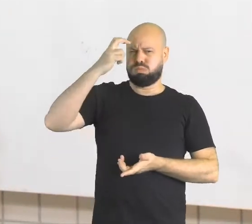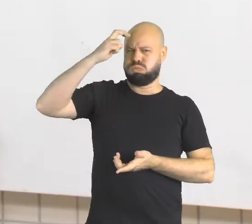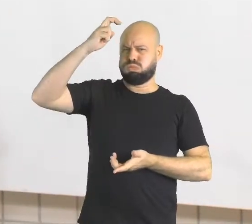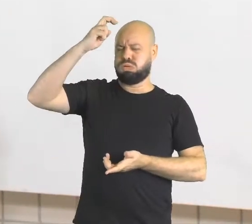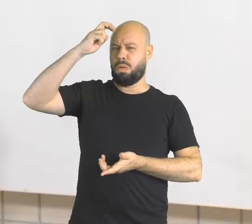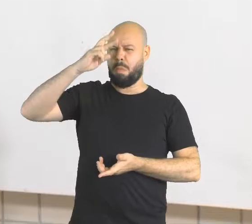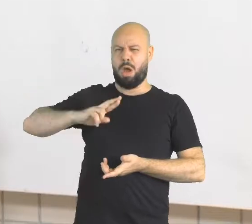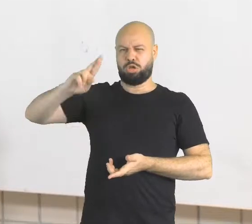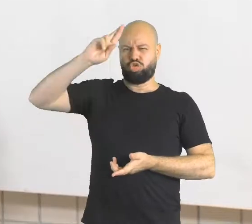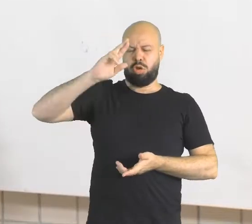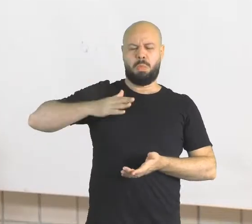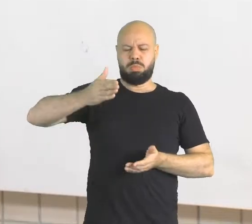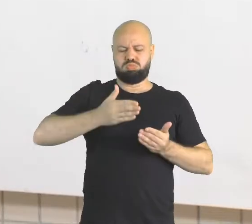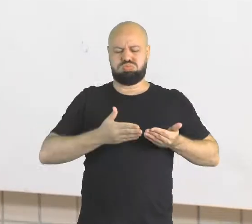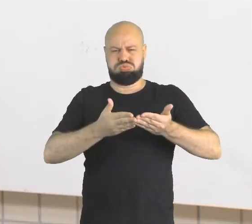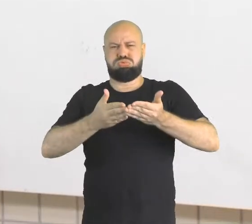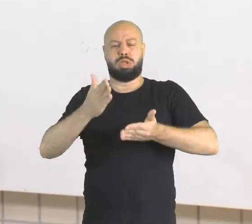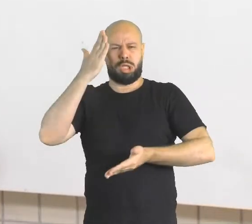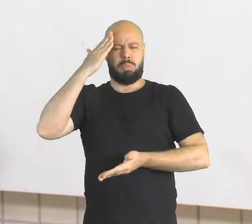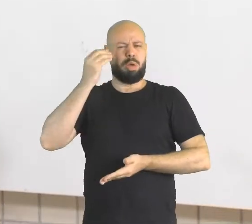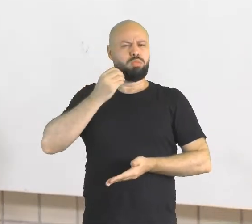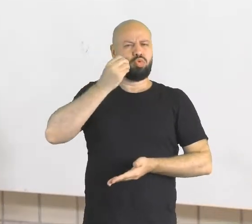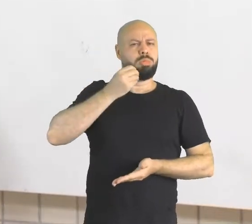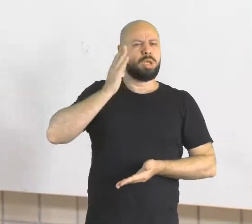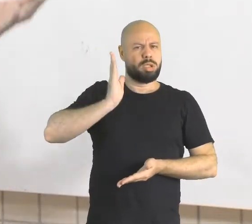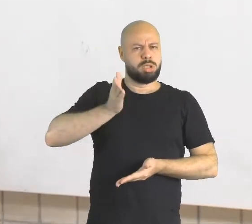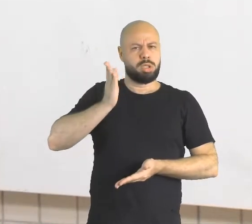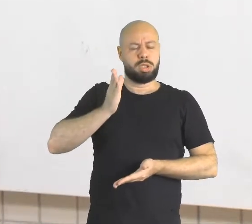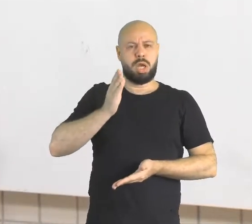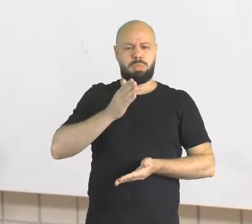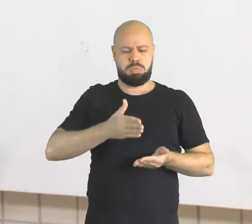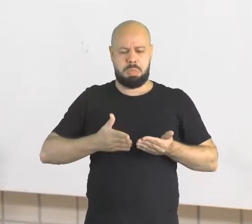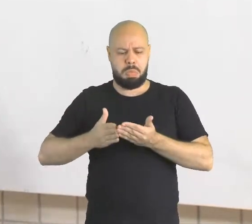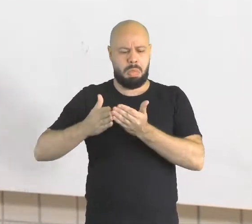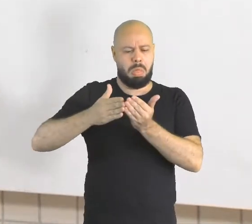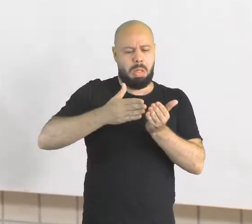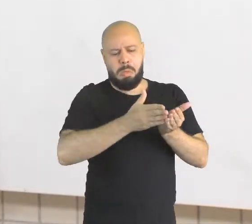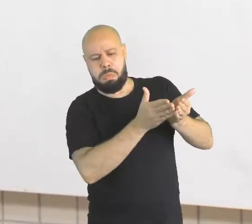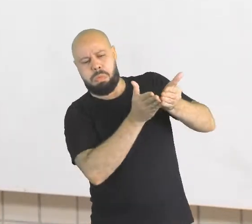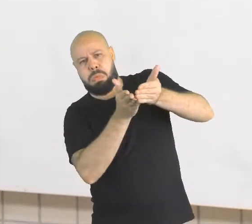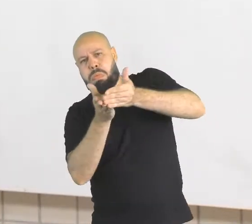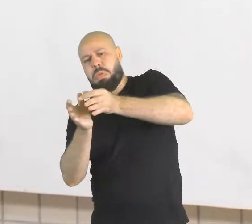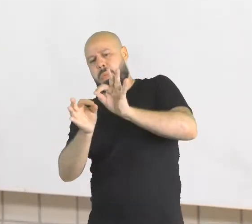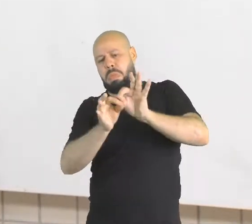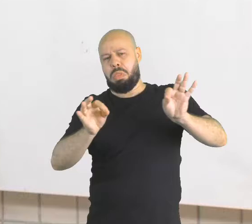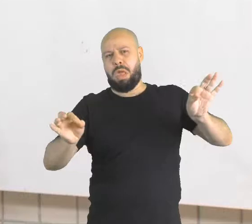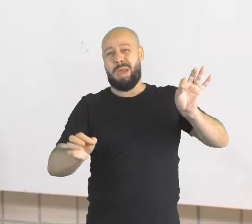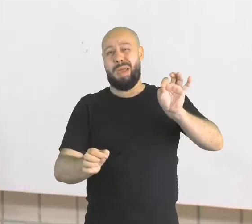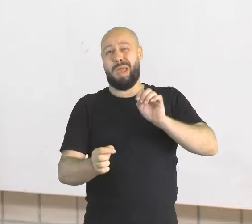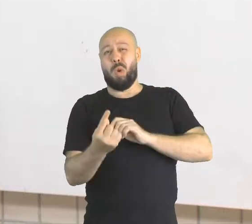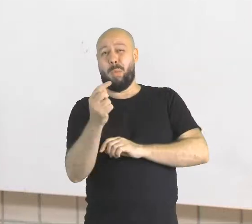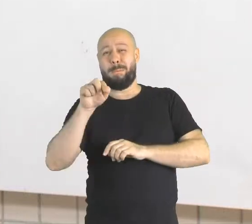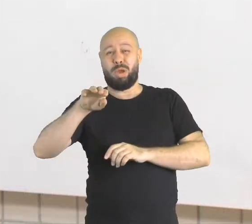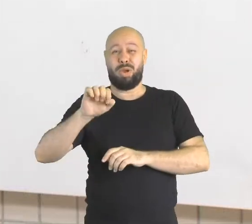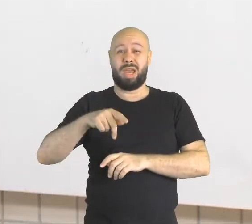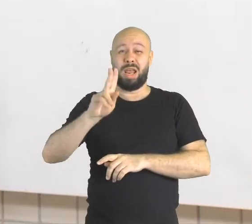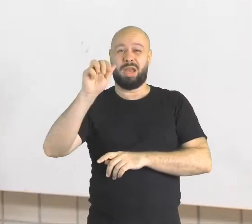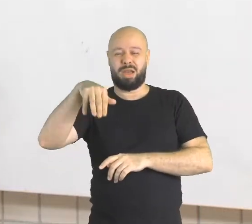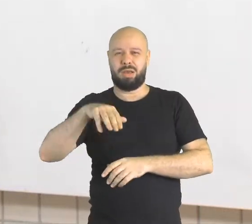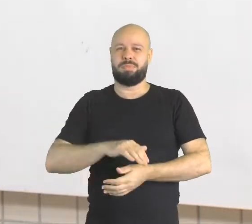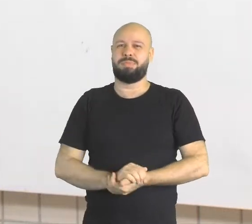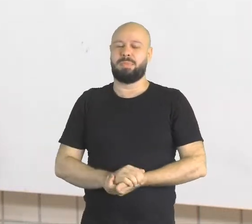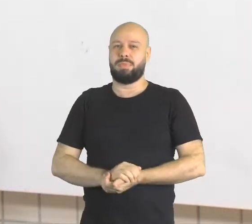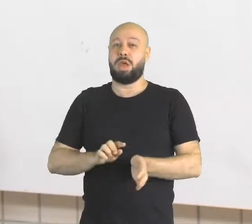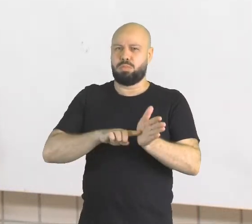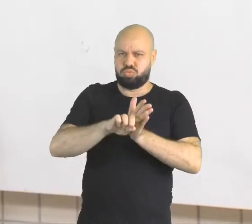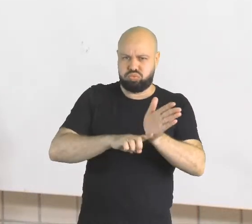daquela embarcação. Então ele era um homem muito experiente, para a sua rota ser desviada quase 1000 quilômetros. Então, muitos historiadores